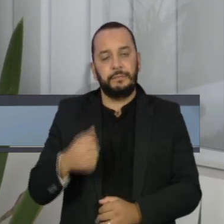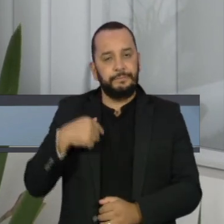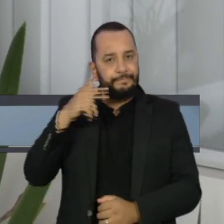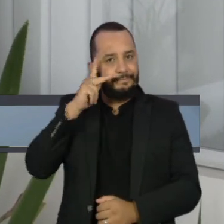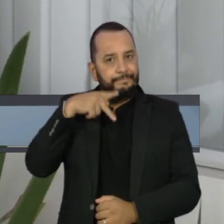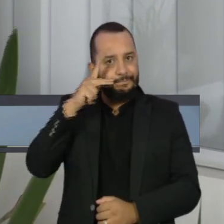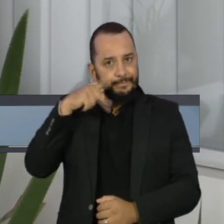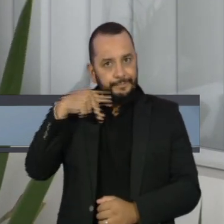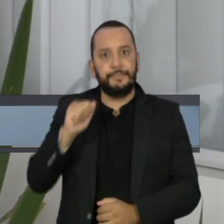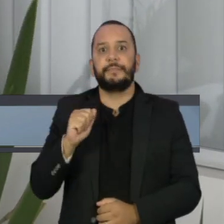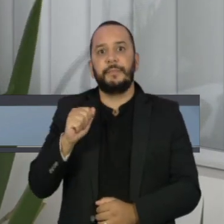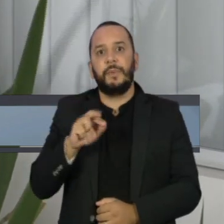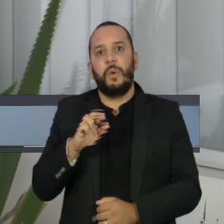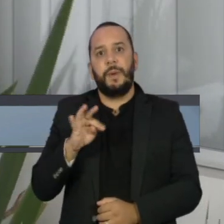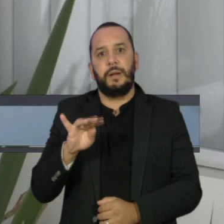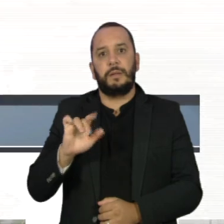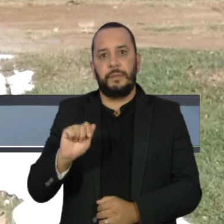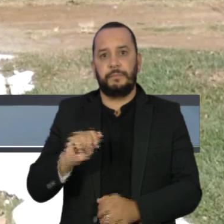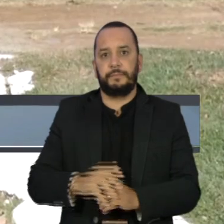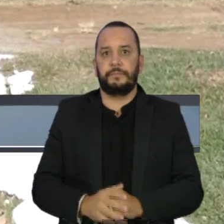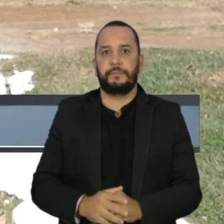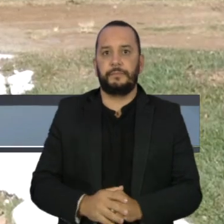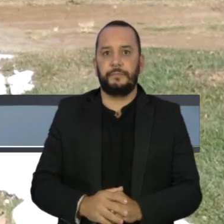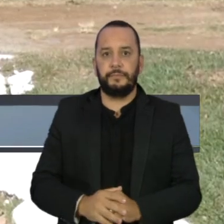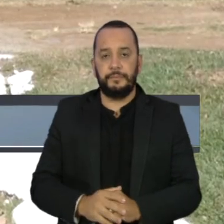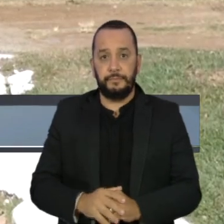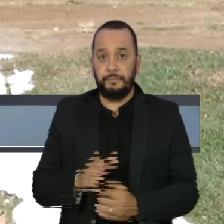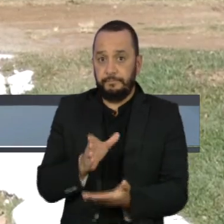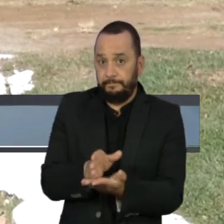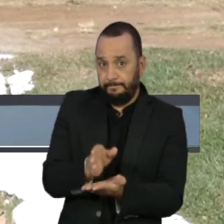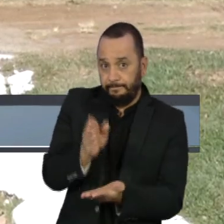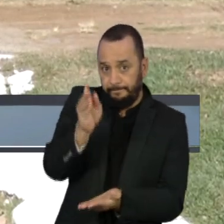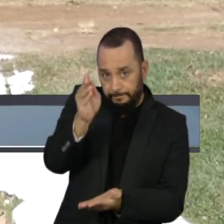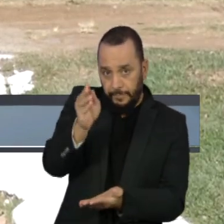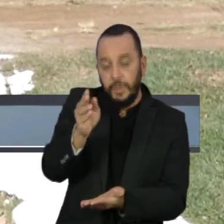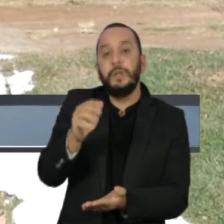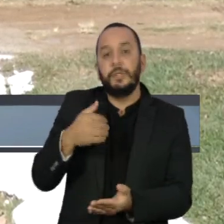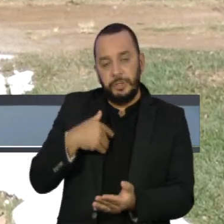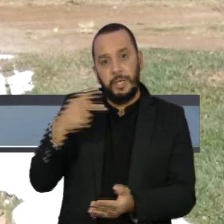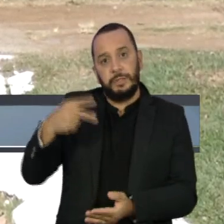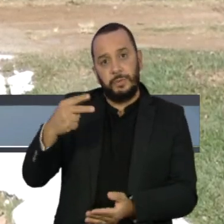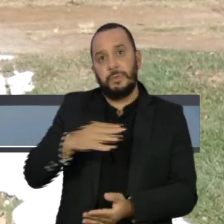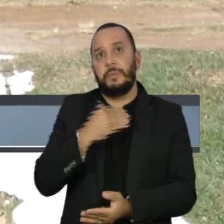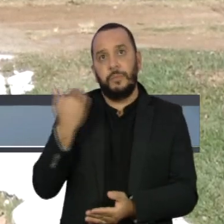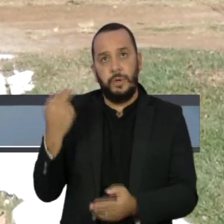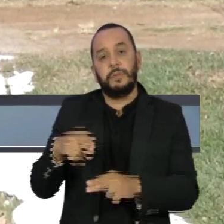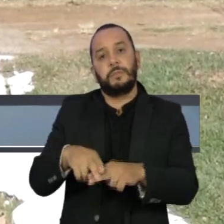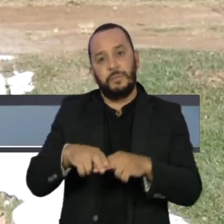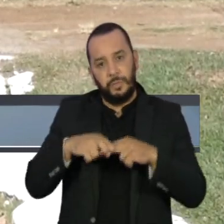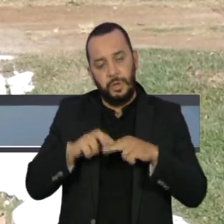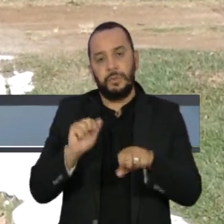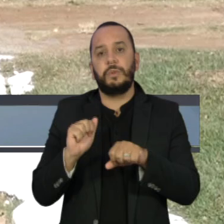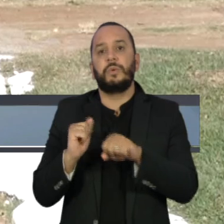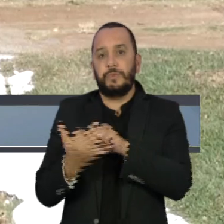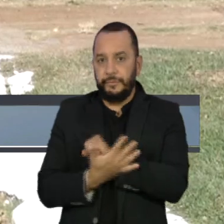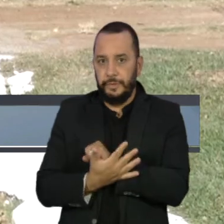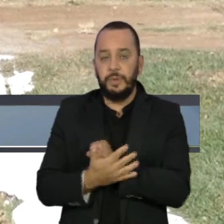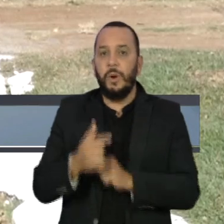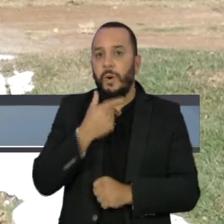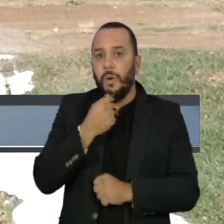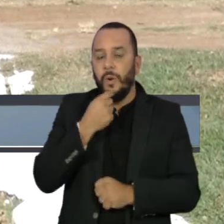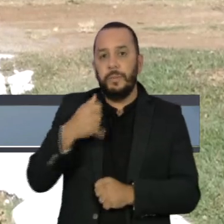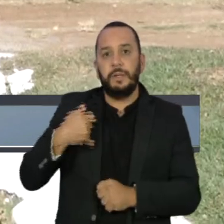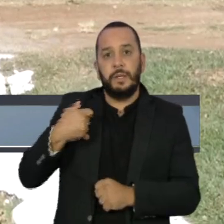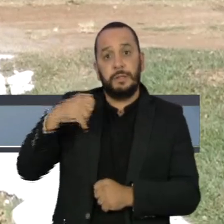Grande, Paraíba, Roberta Lucena. Fernando de Noronha registrou a segunda morte por Covid-19. Um morador de 59 anos